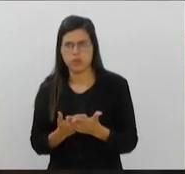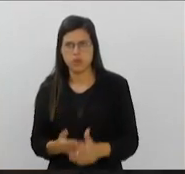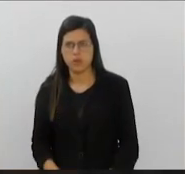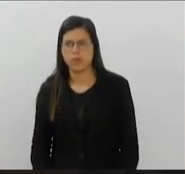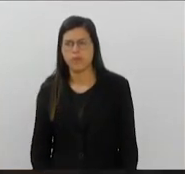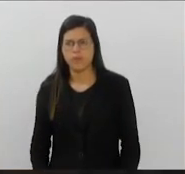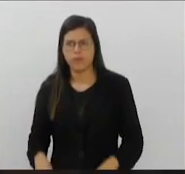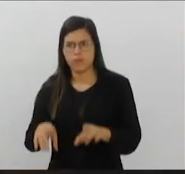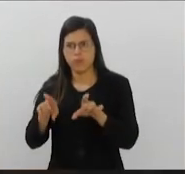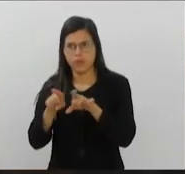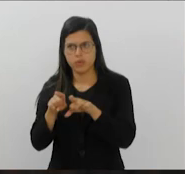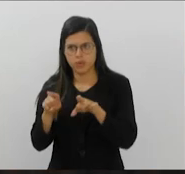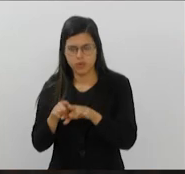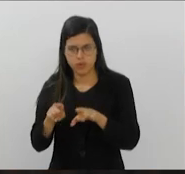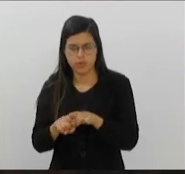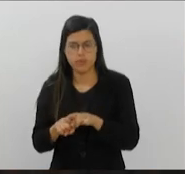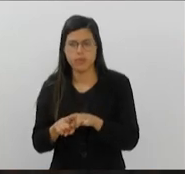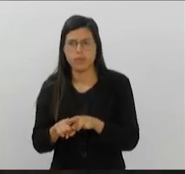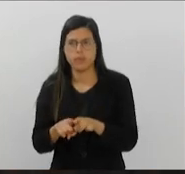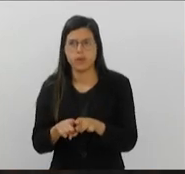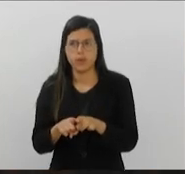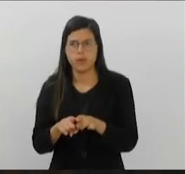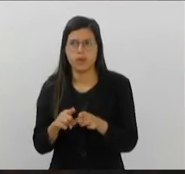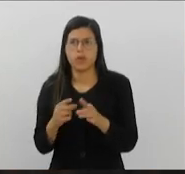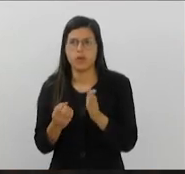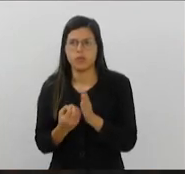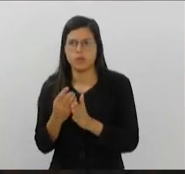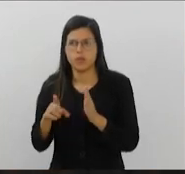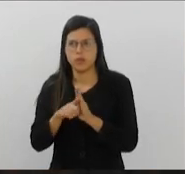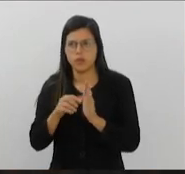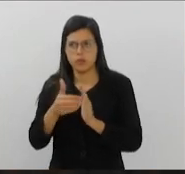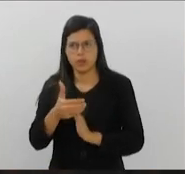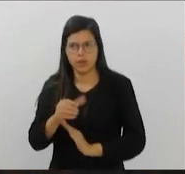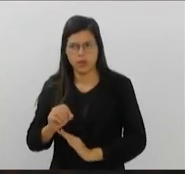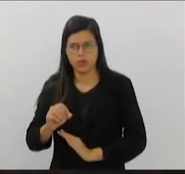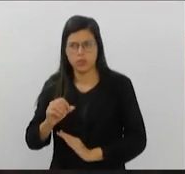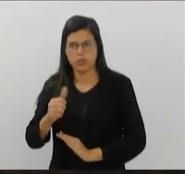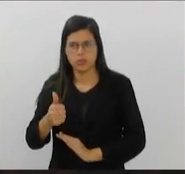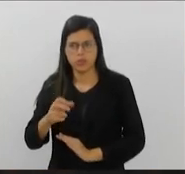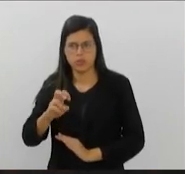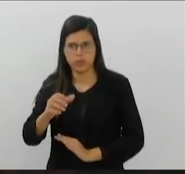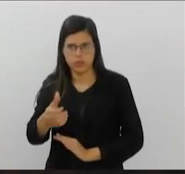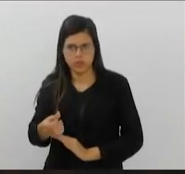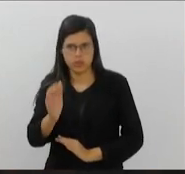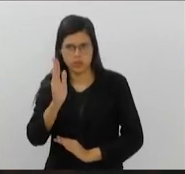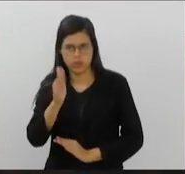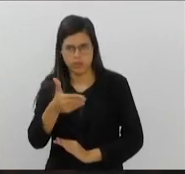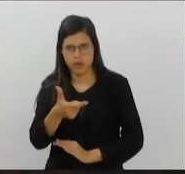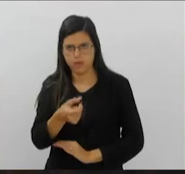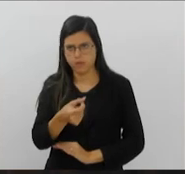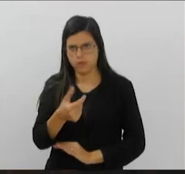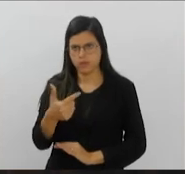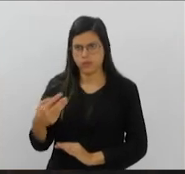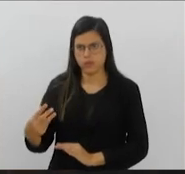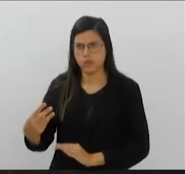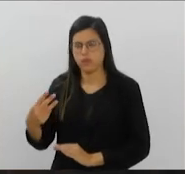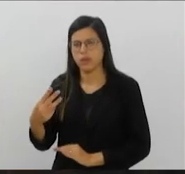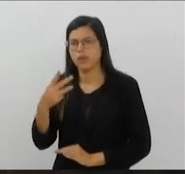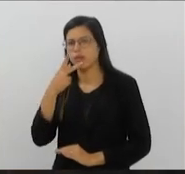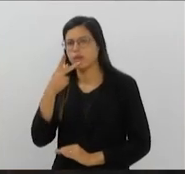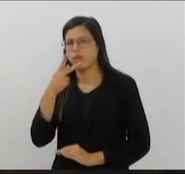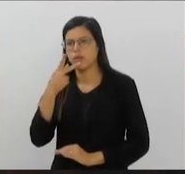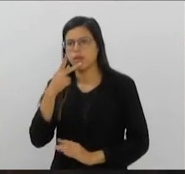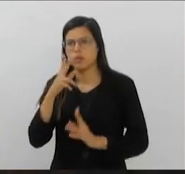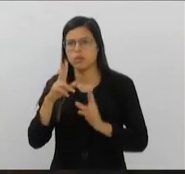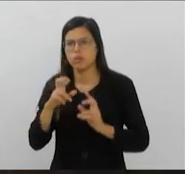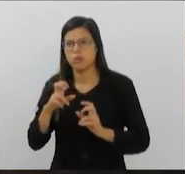Também sou autor da Lei número 10.156, de 2023, que veda a